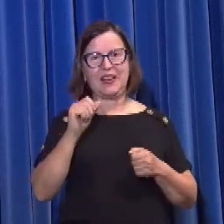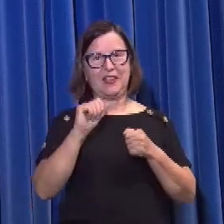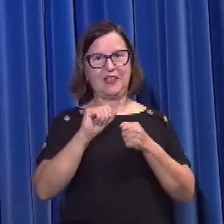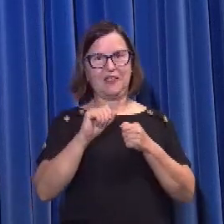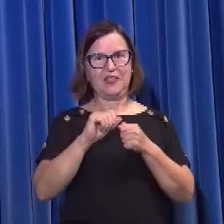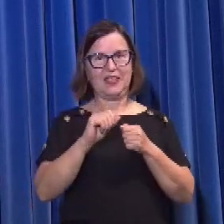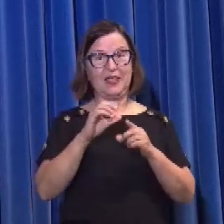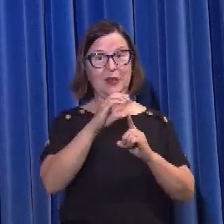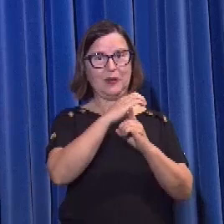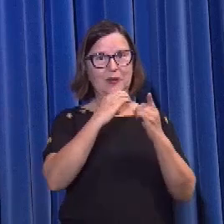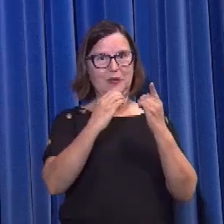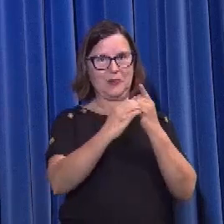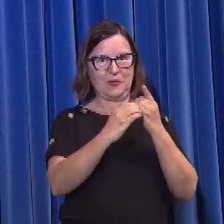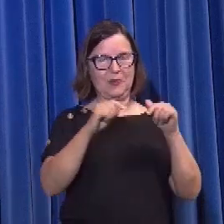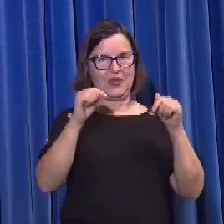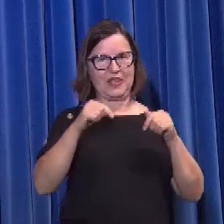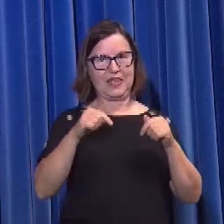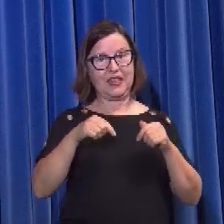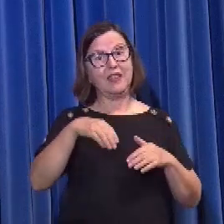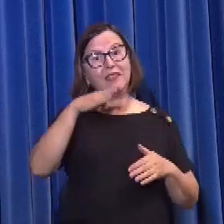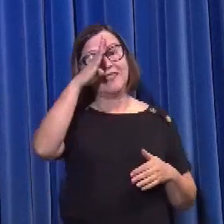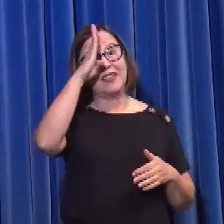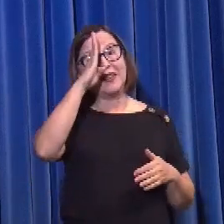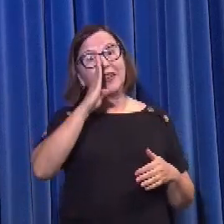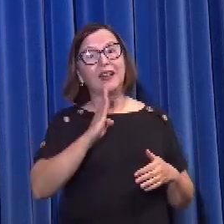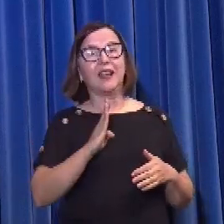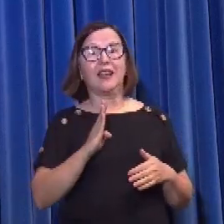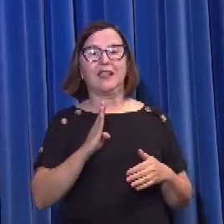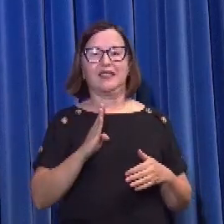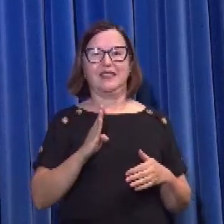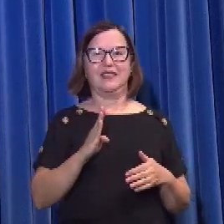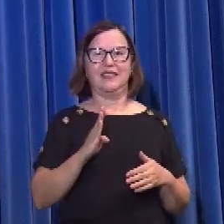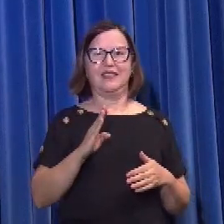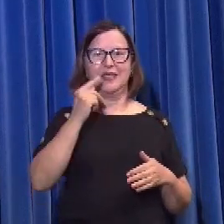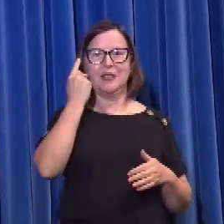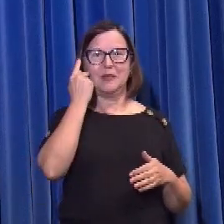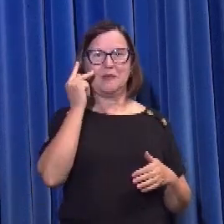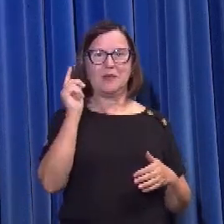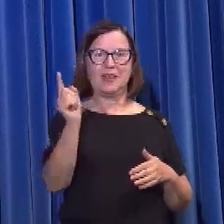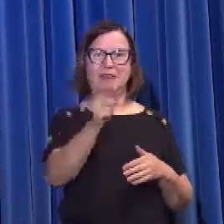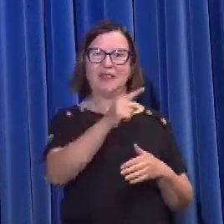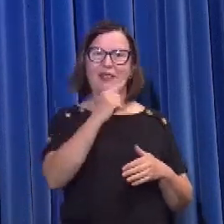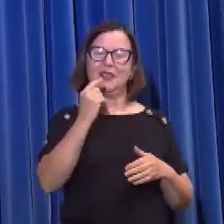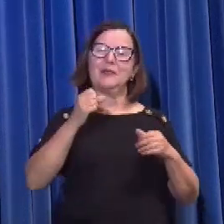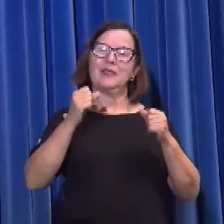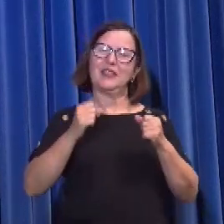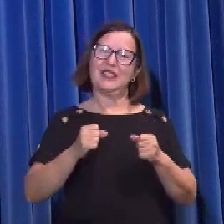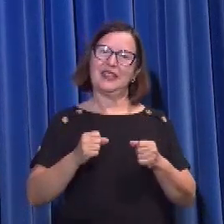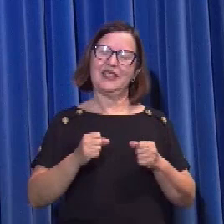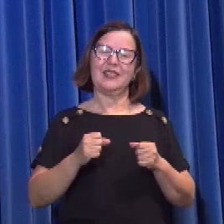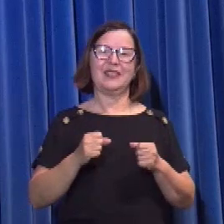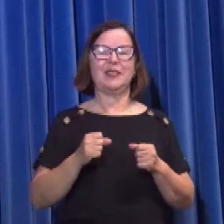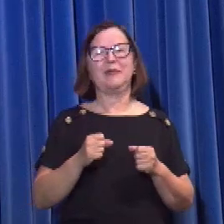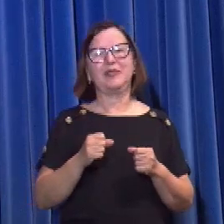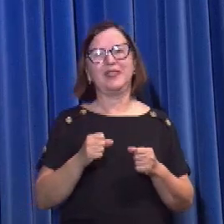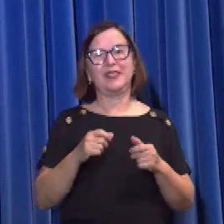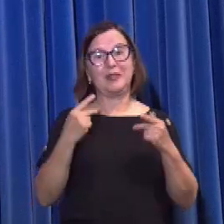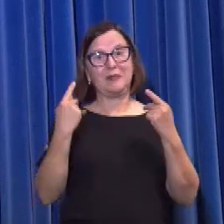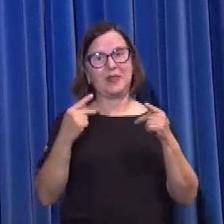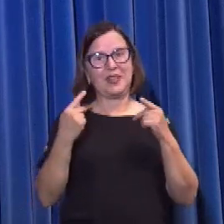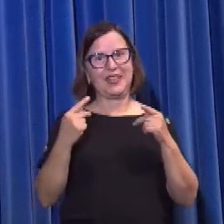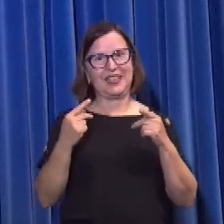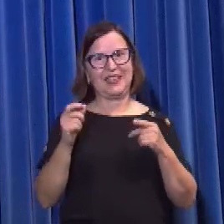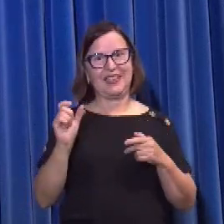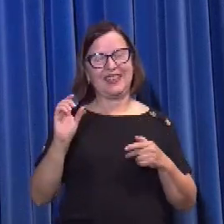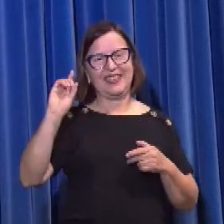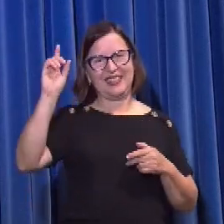meses, gratuitamente, para que pudéssemos nos reunir aqui. Que o Senhor seja engrandecido